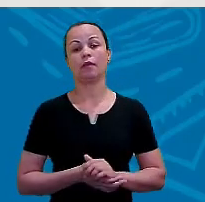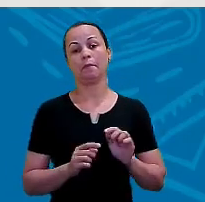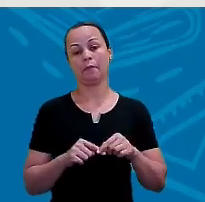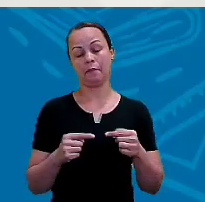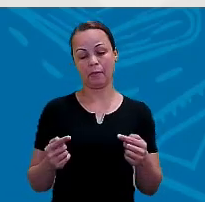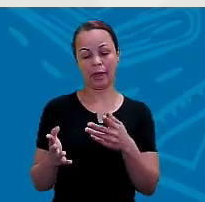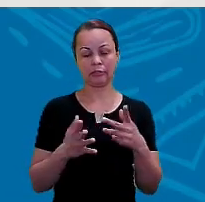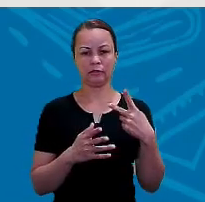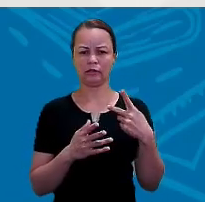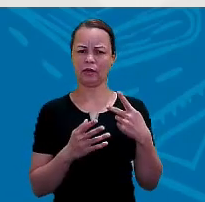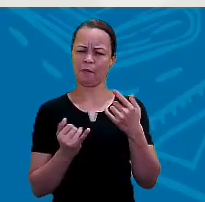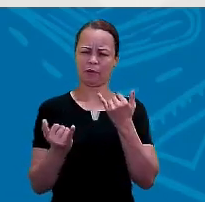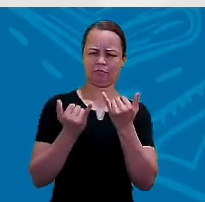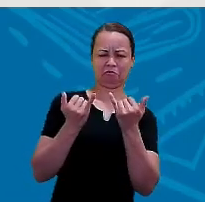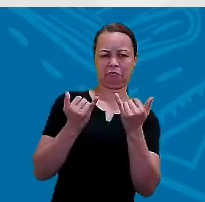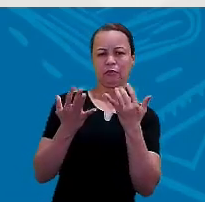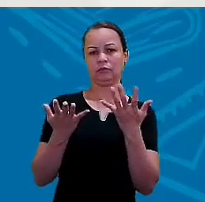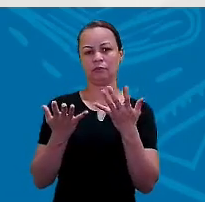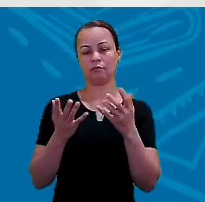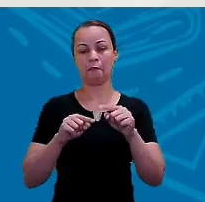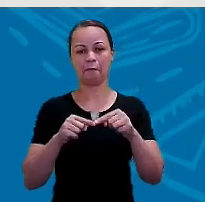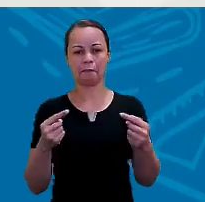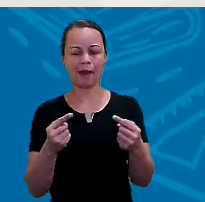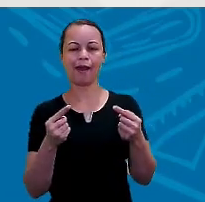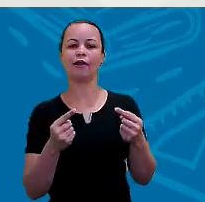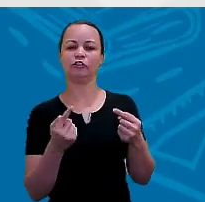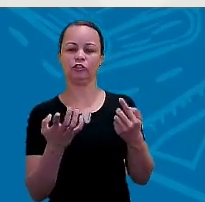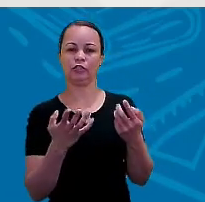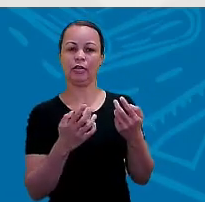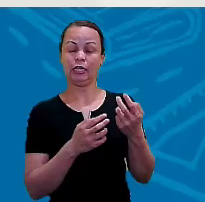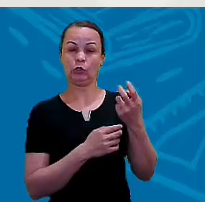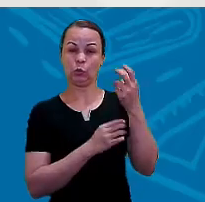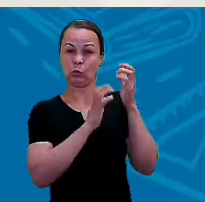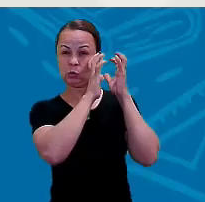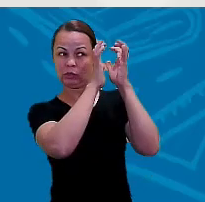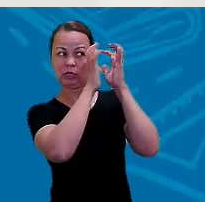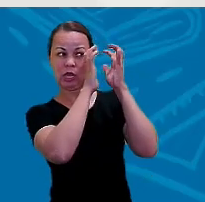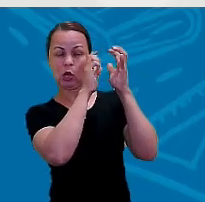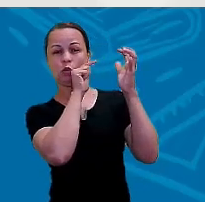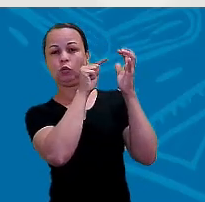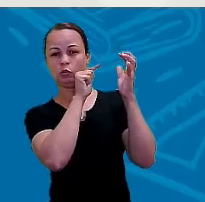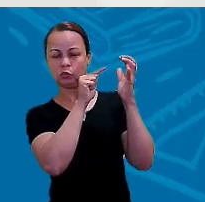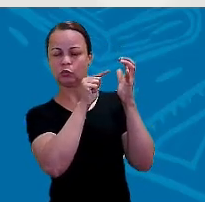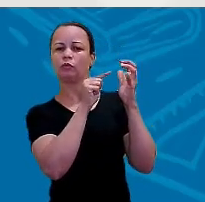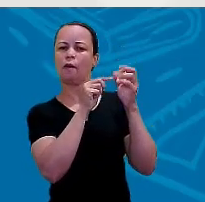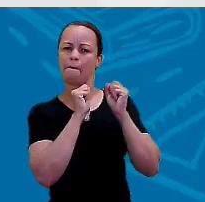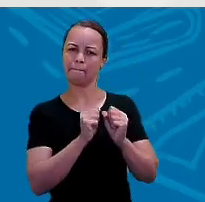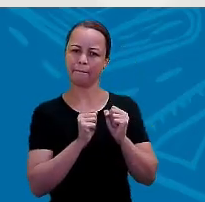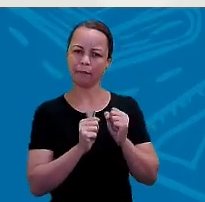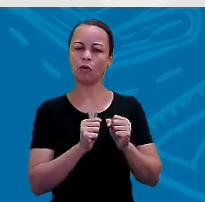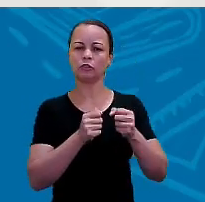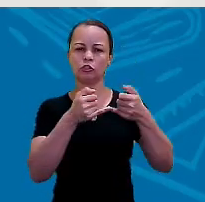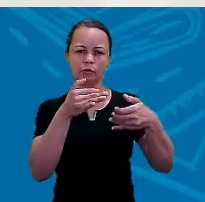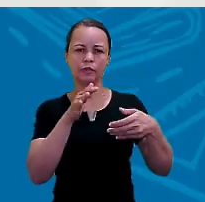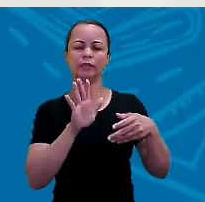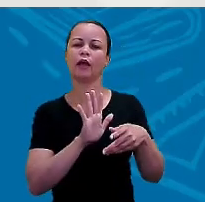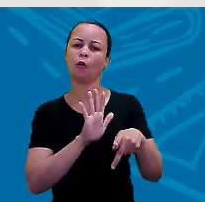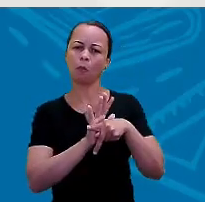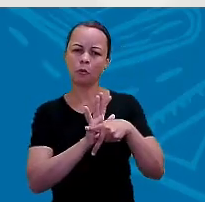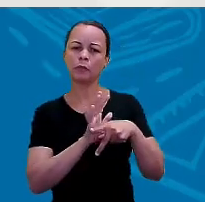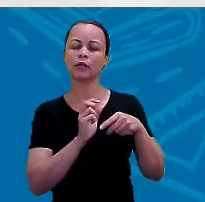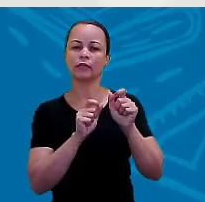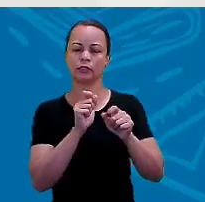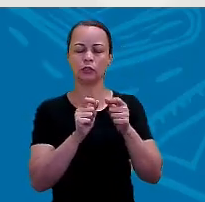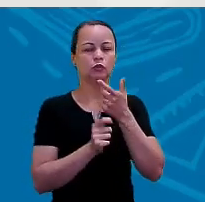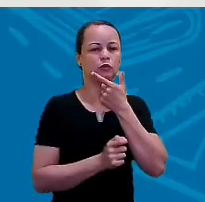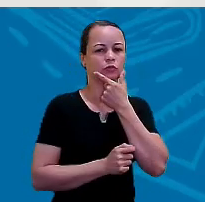essa impressão. Mas dentro de um aspecto neurológico, a gente pode dizer, bater o martelo aqui com muita propriedade, o cérebro do homem,